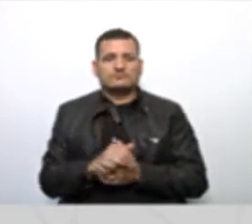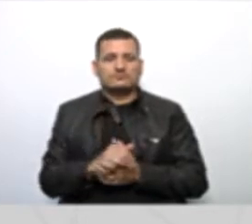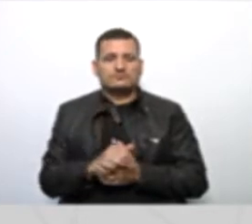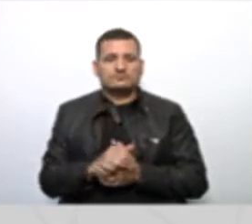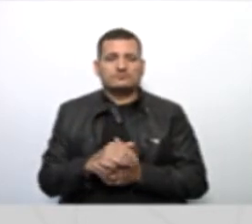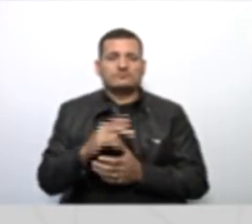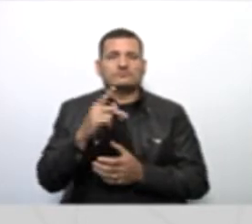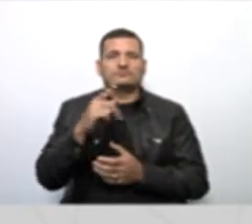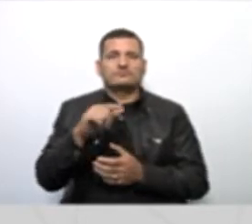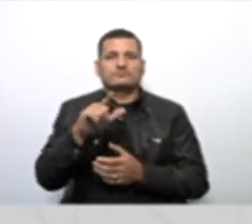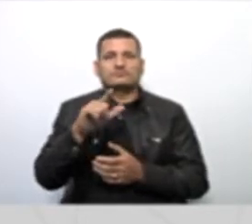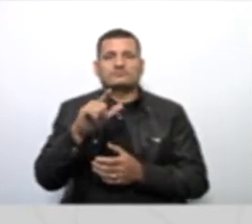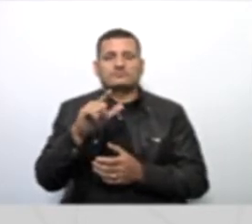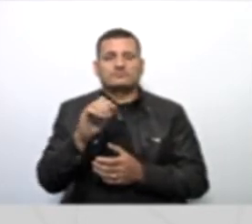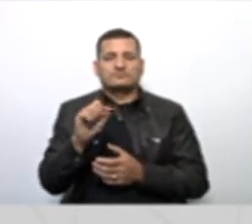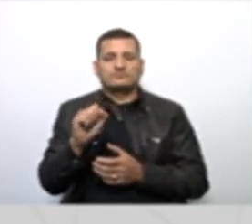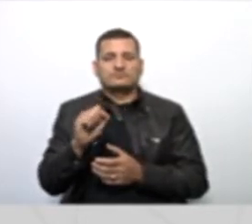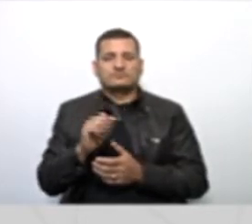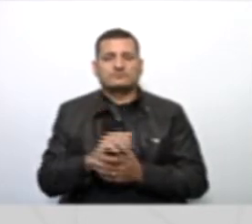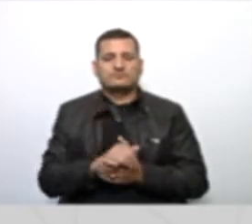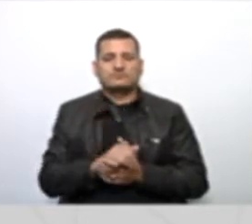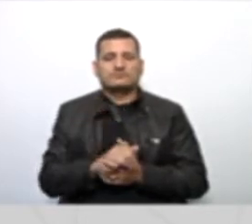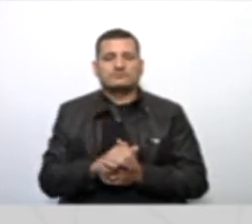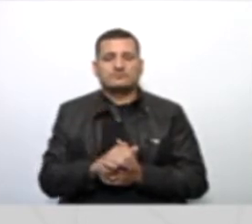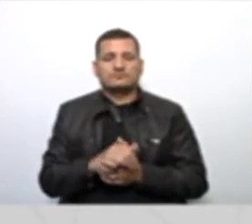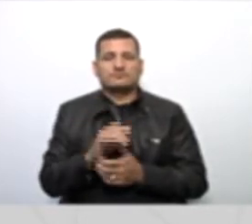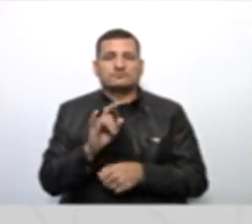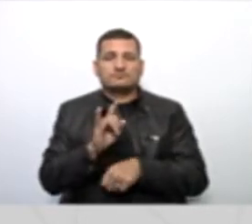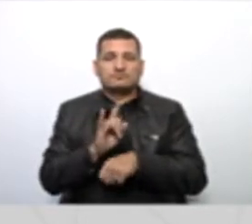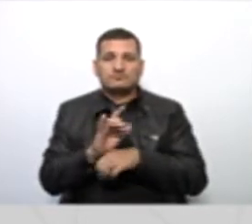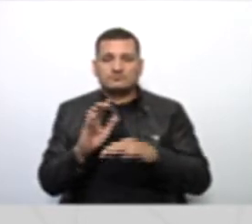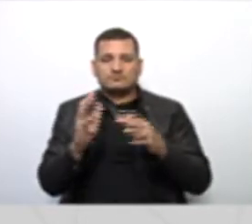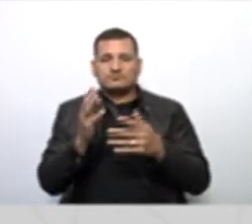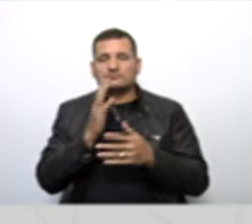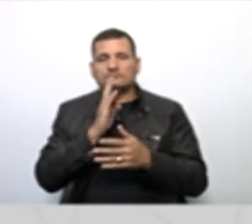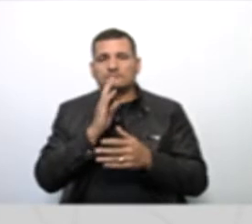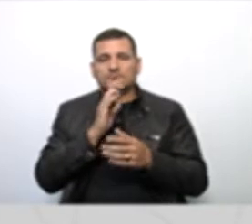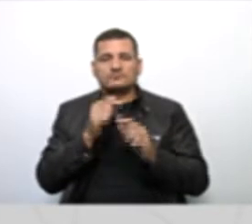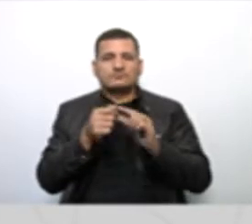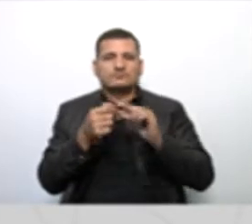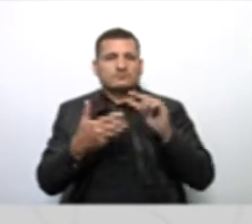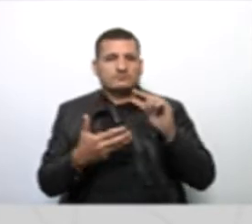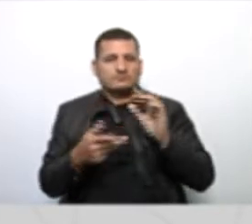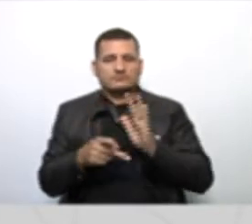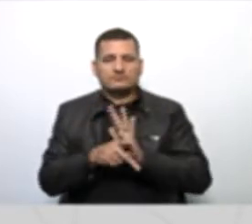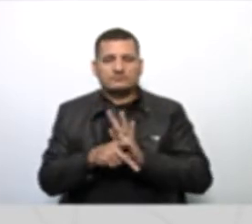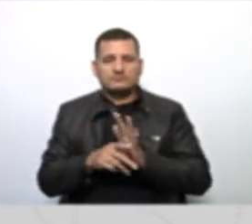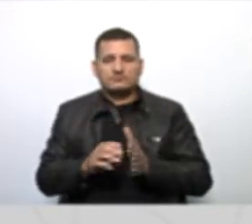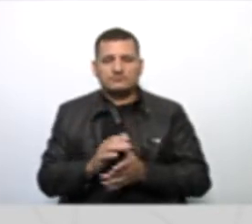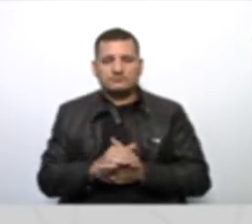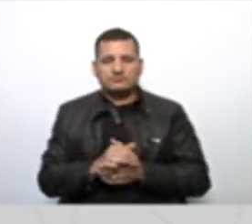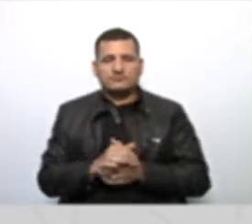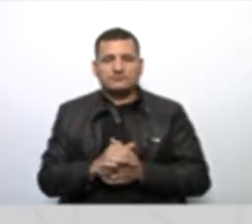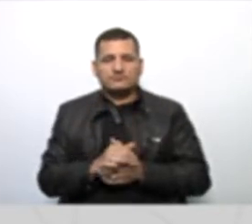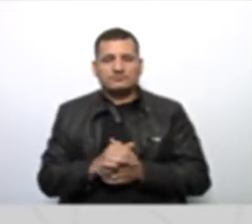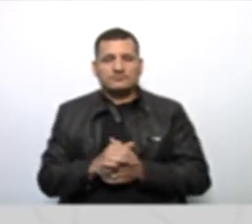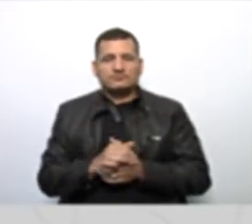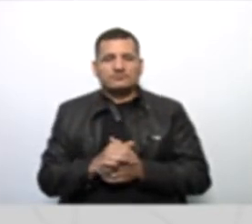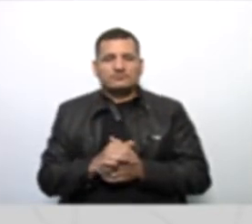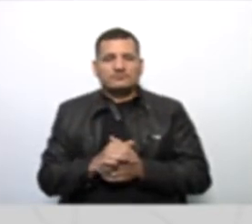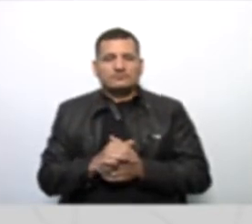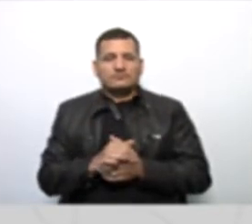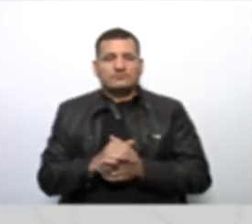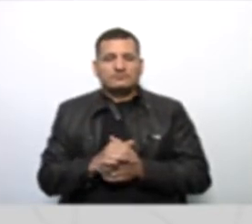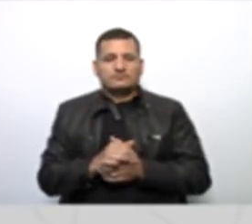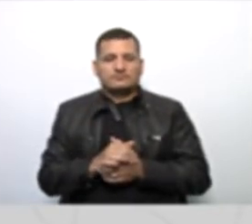O PAOS, né? E o Android, que todo mundo conhece, que é da Google. Esse é bem comum aí.